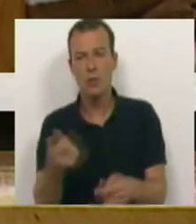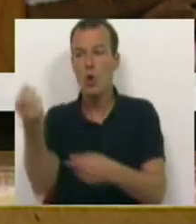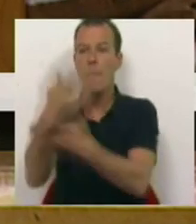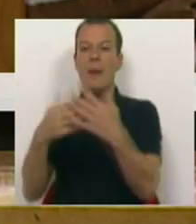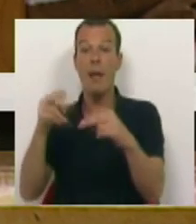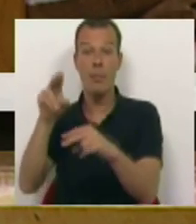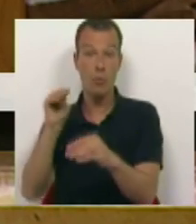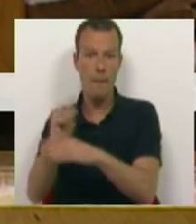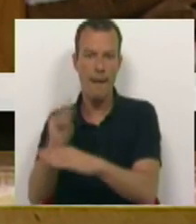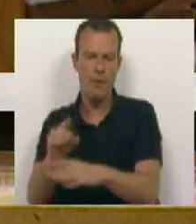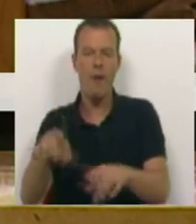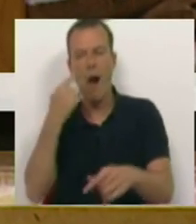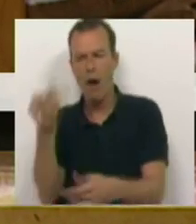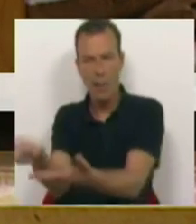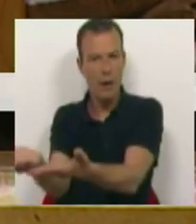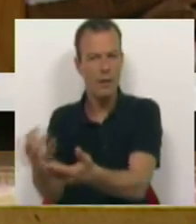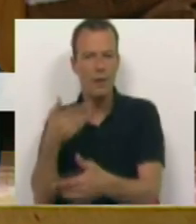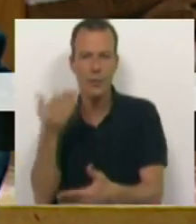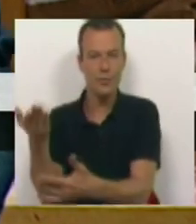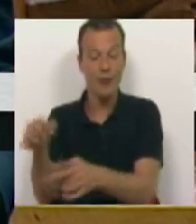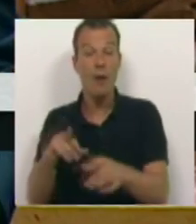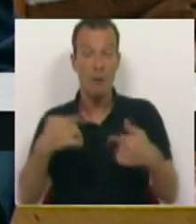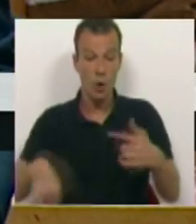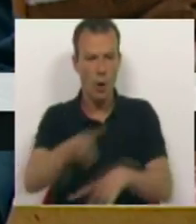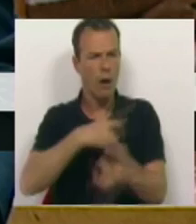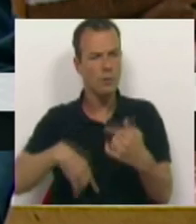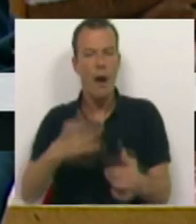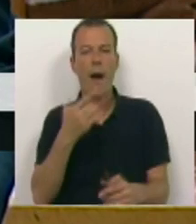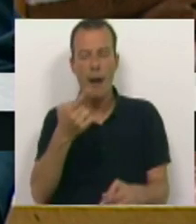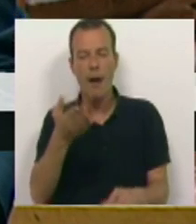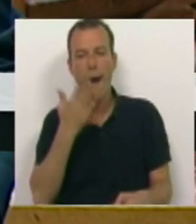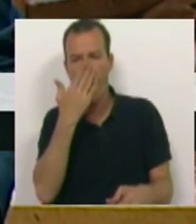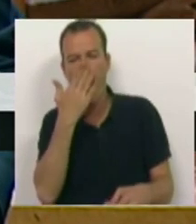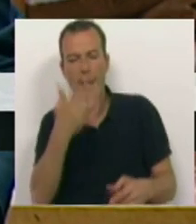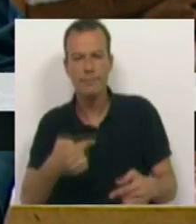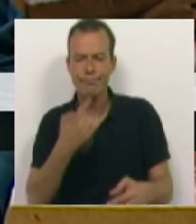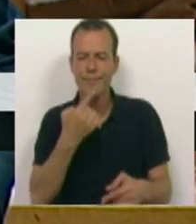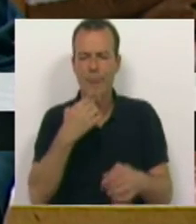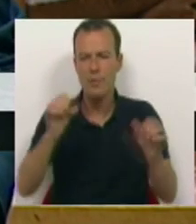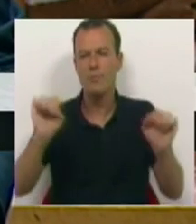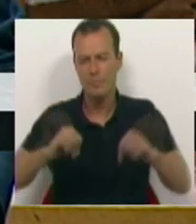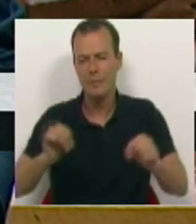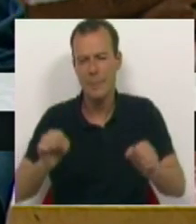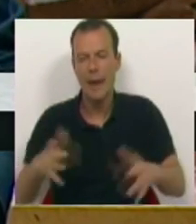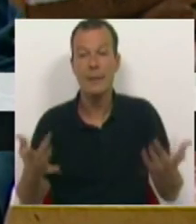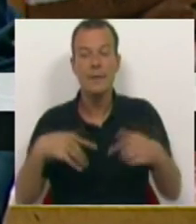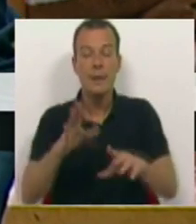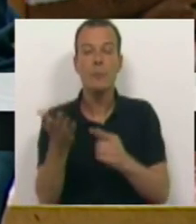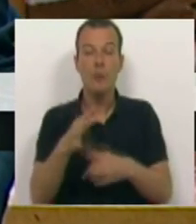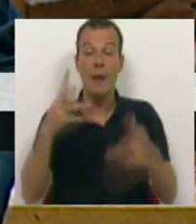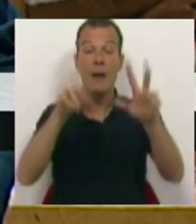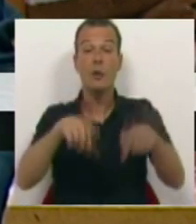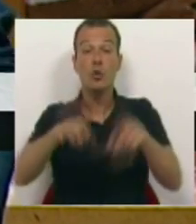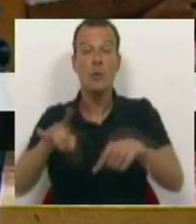só esta excentricidade. E a nossa gente parece, aliás, que compreende bem a escolha. Numa sondagem de fevereiro, mais de 50%